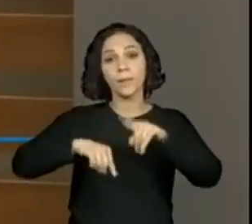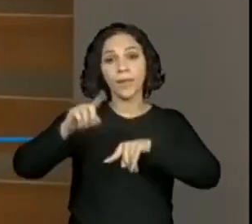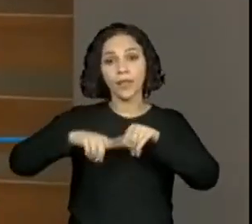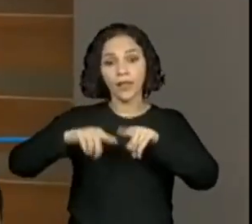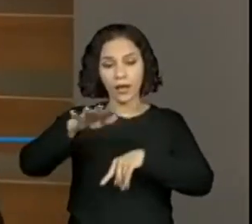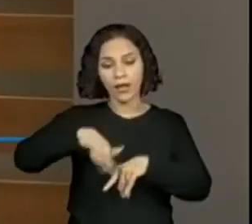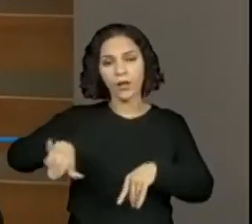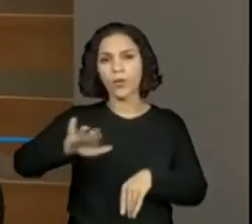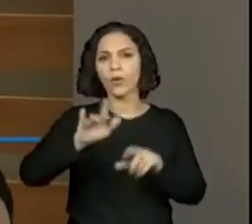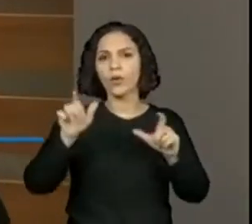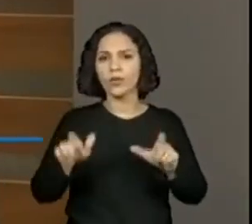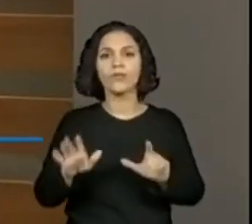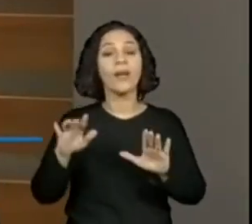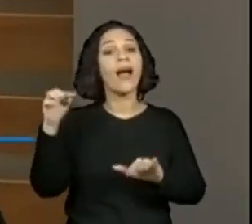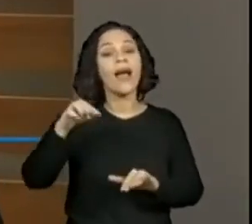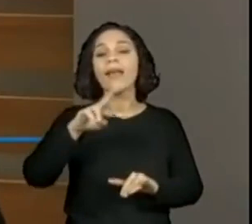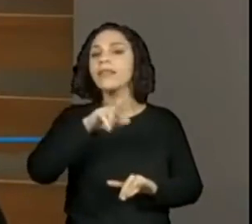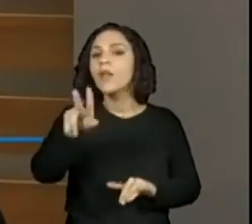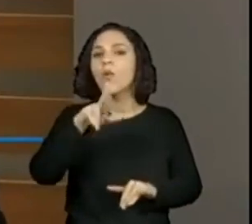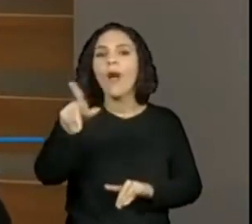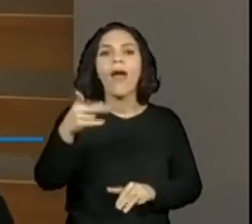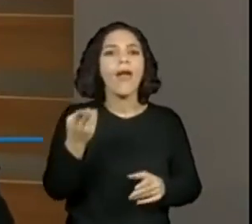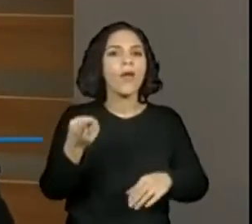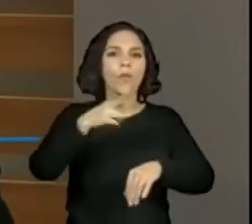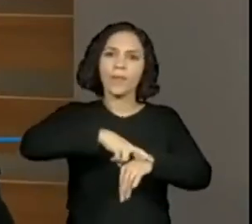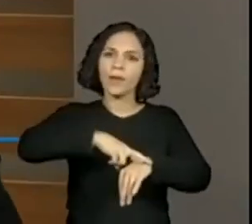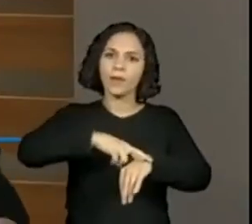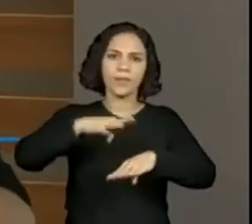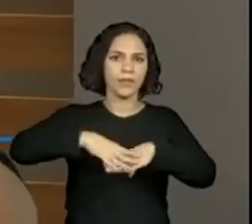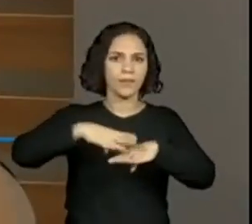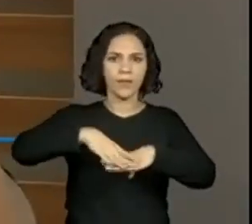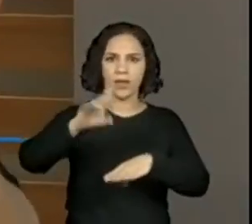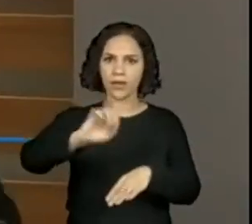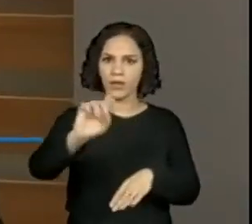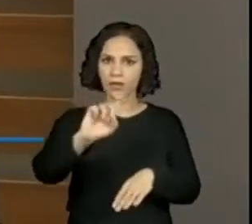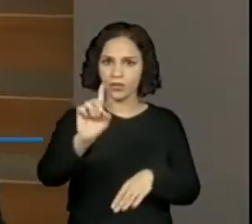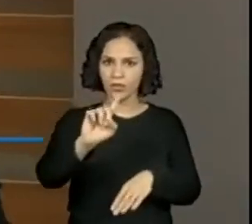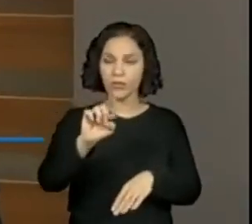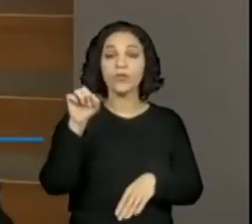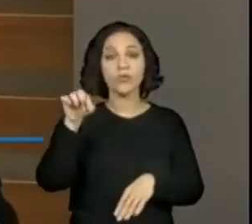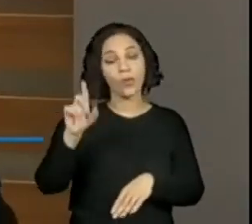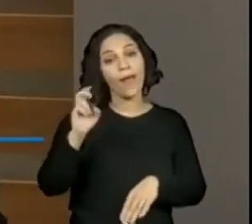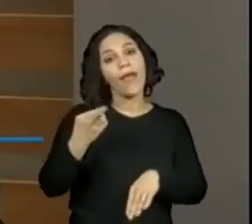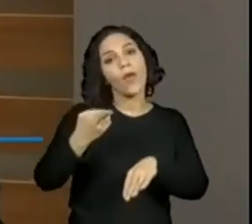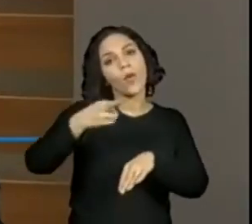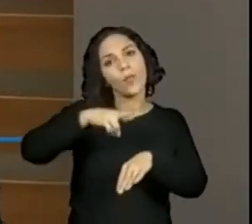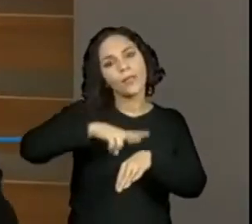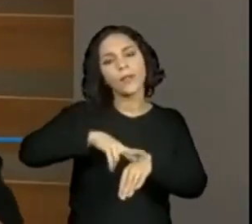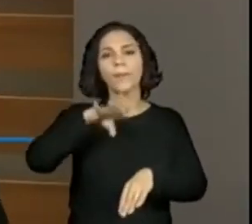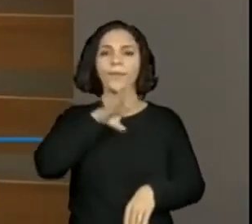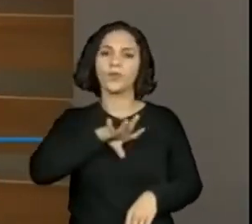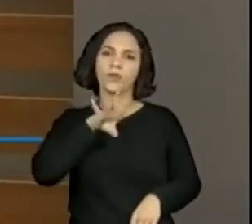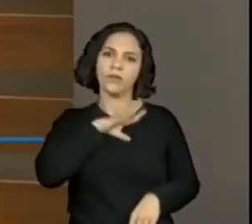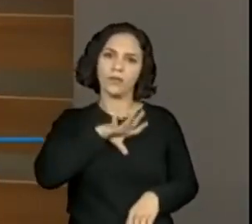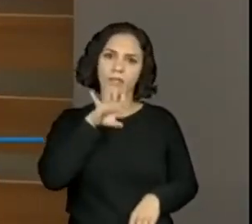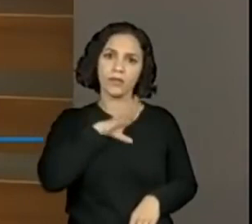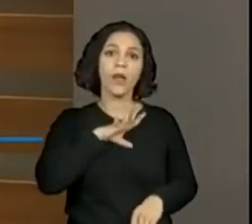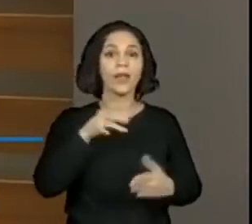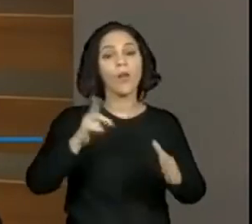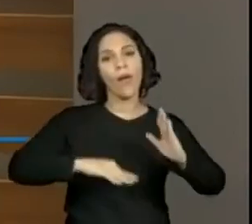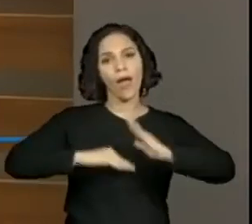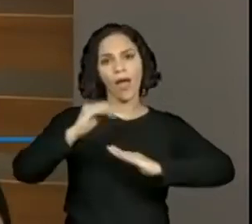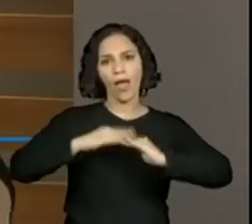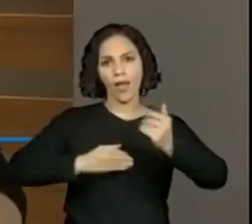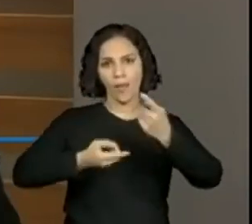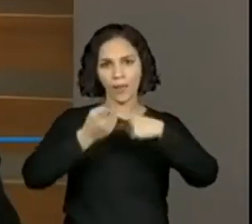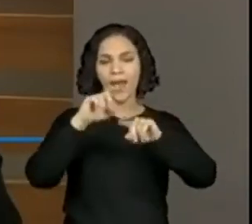material galera a gente não tá na semana de recuperação de matemática tá que a gente vai na semana de recuperação de língua portuguesa que a gente está